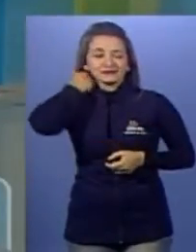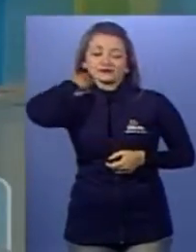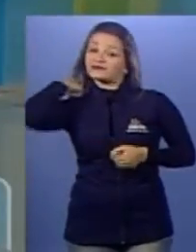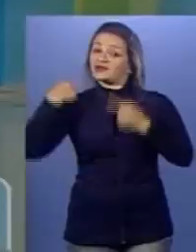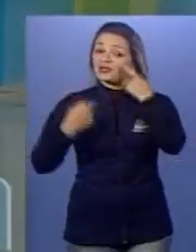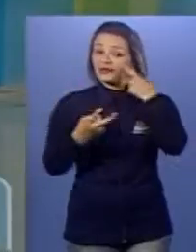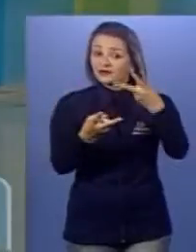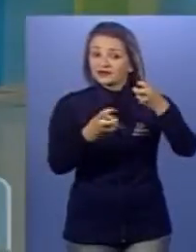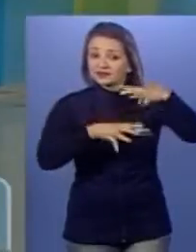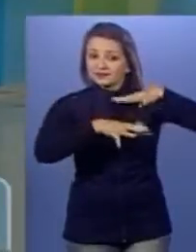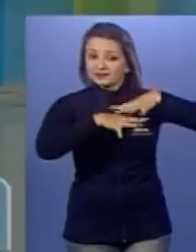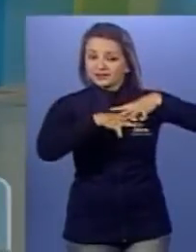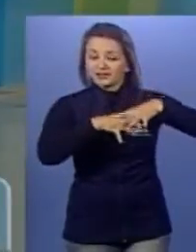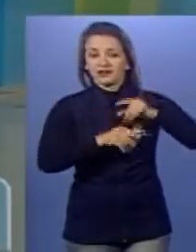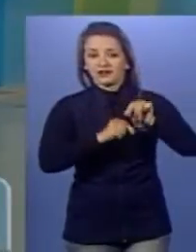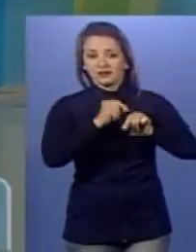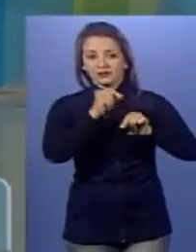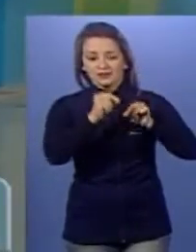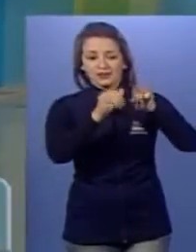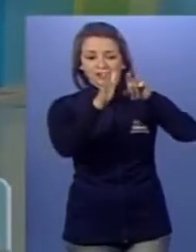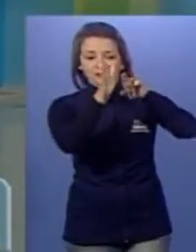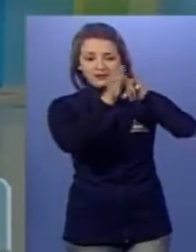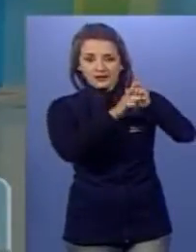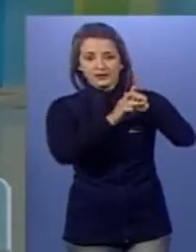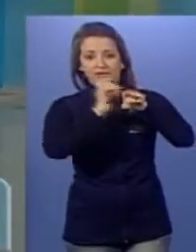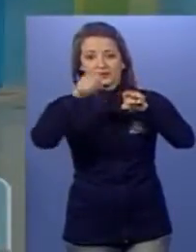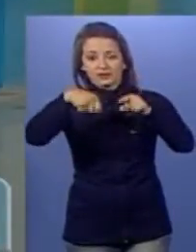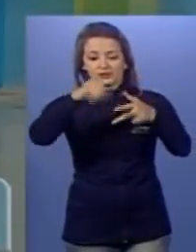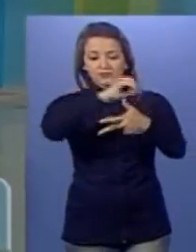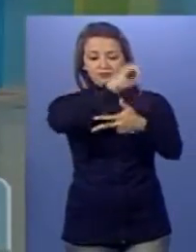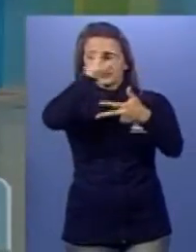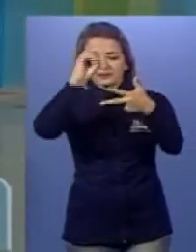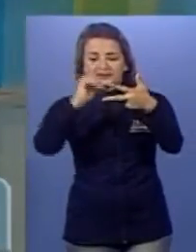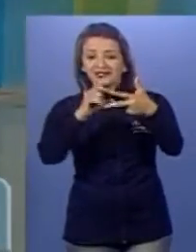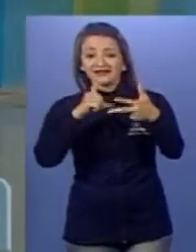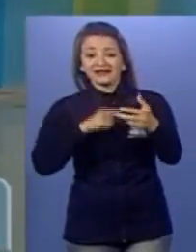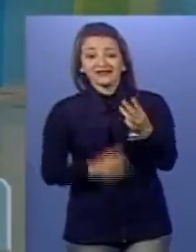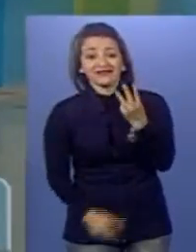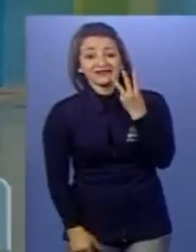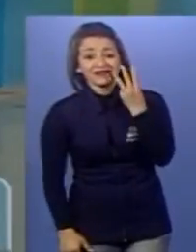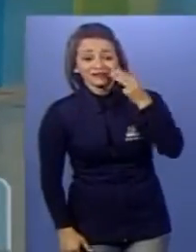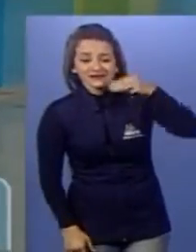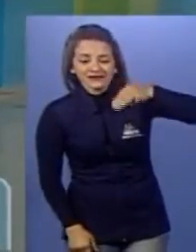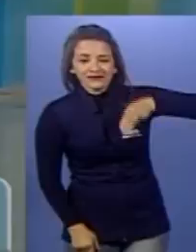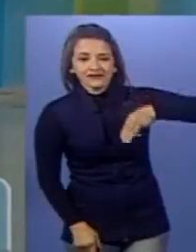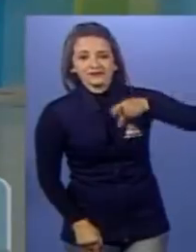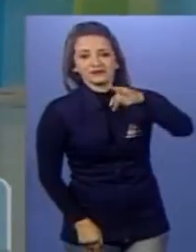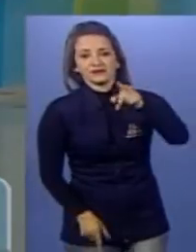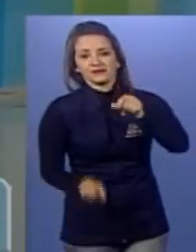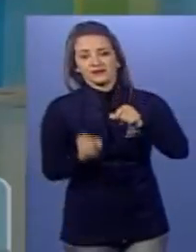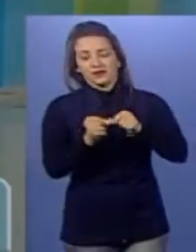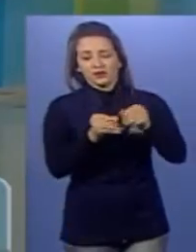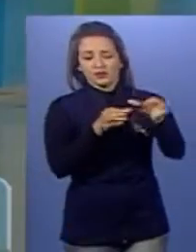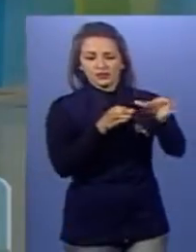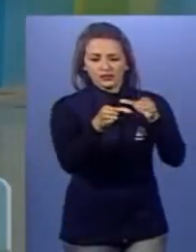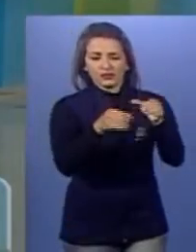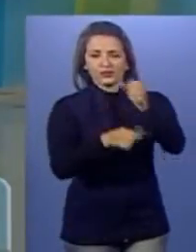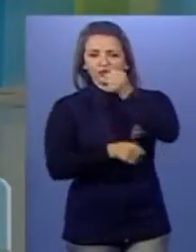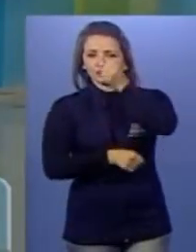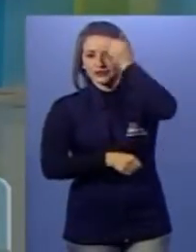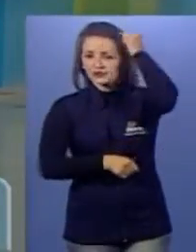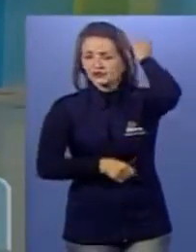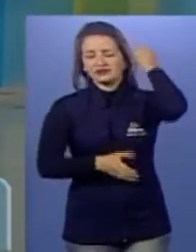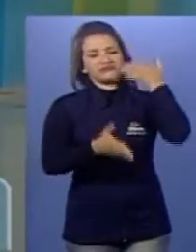matemática cada questão de prova do enem 3 minutos o concurso público